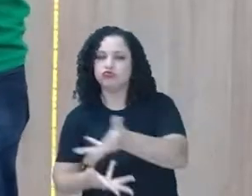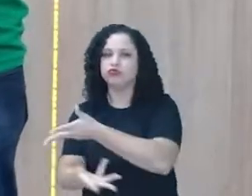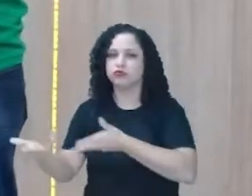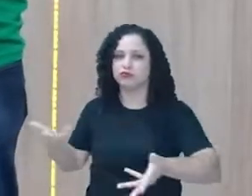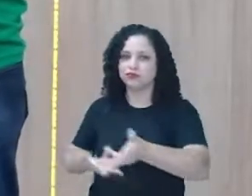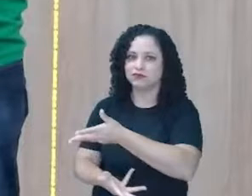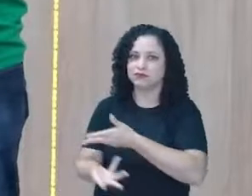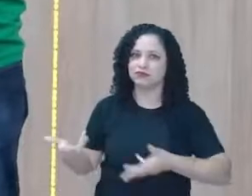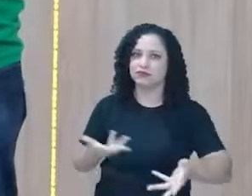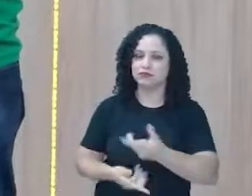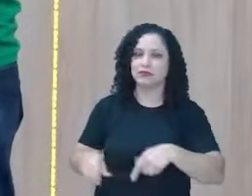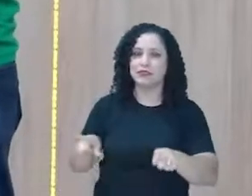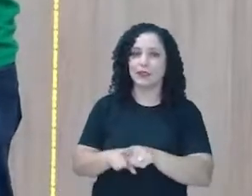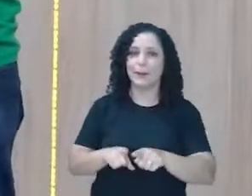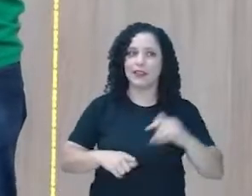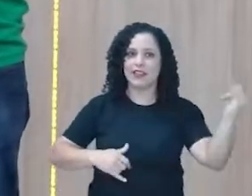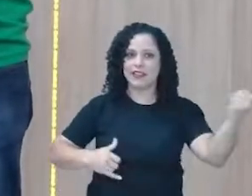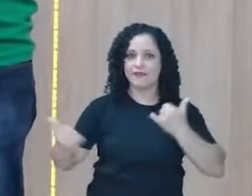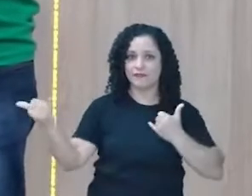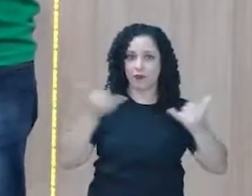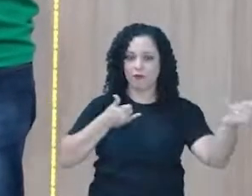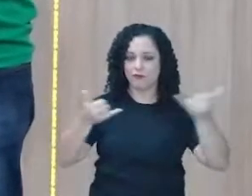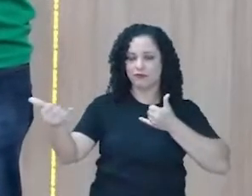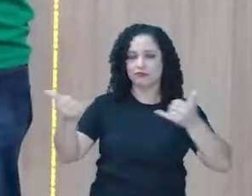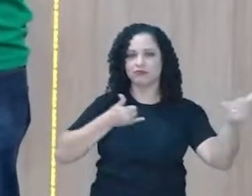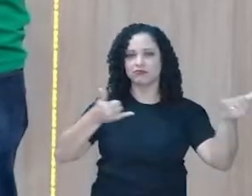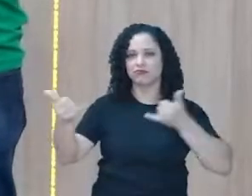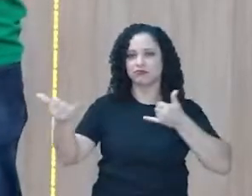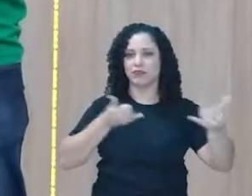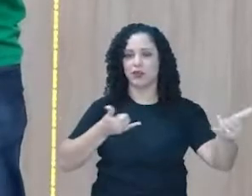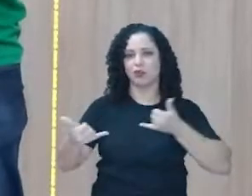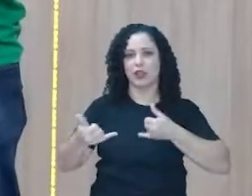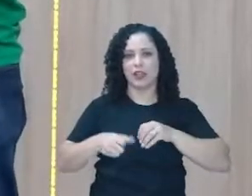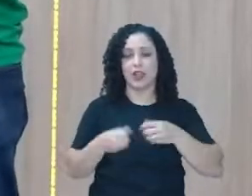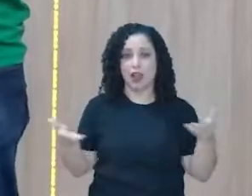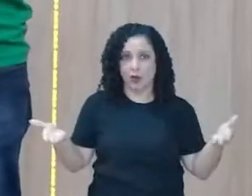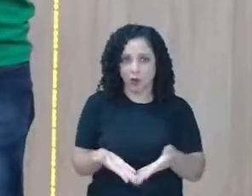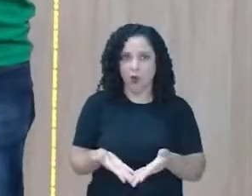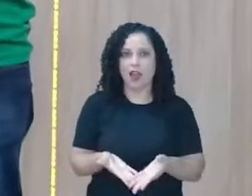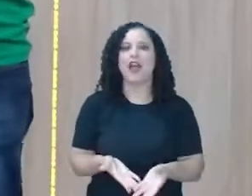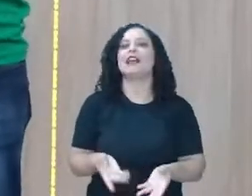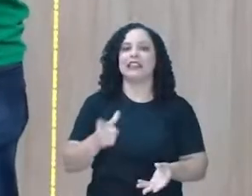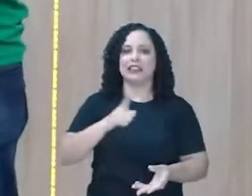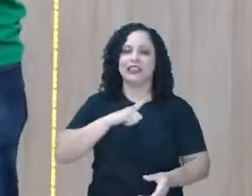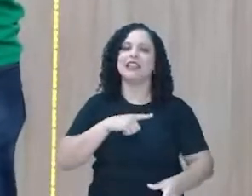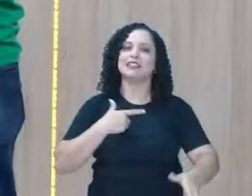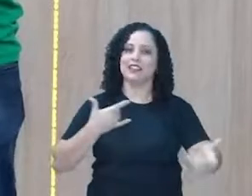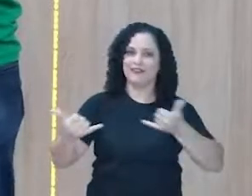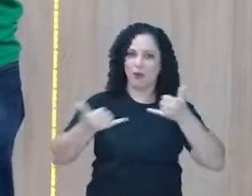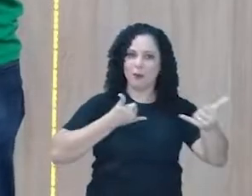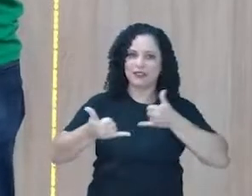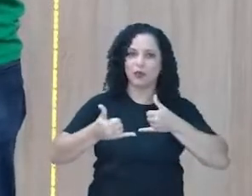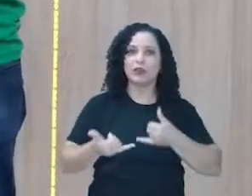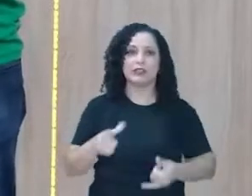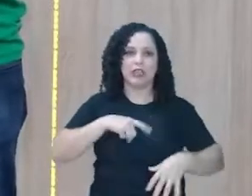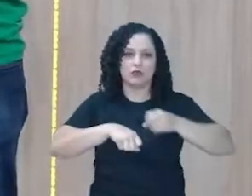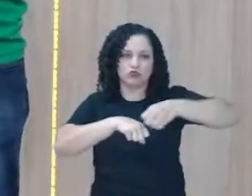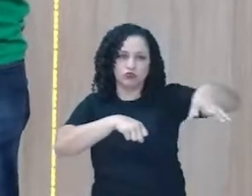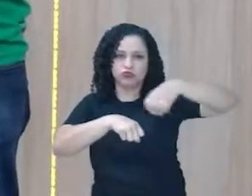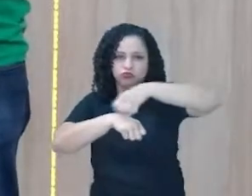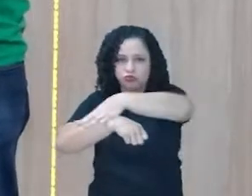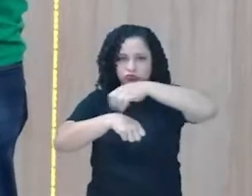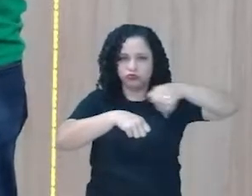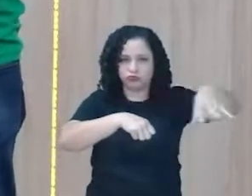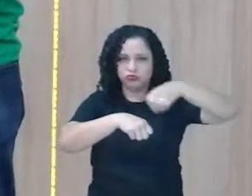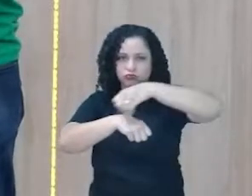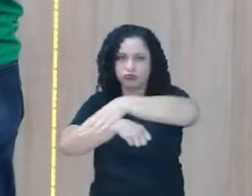de, principalmente, informação. A informação agora está sendo levada para vocês, né? Então, há um fluxo de informação acontecendo aqui, né?